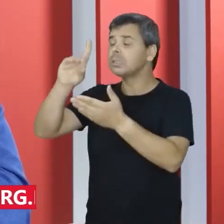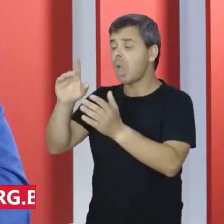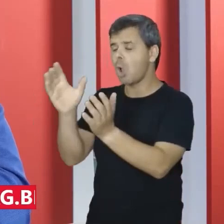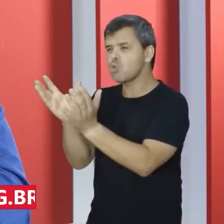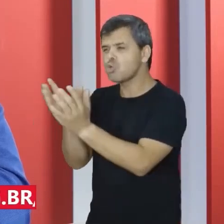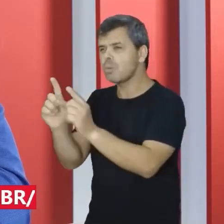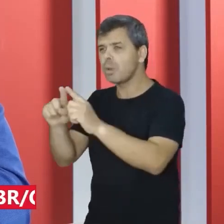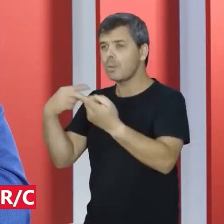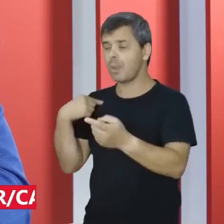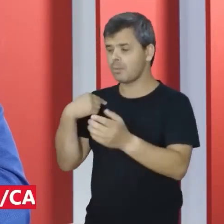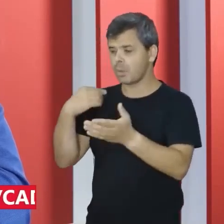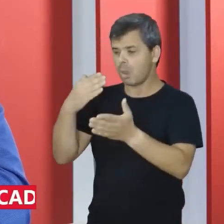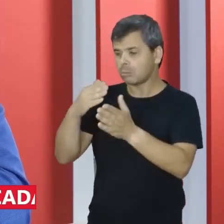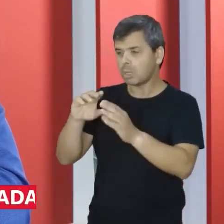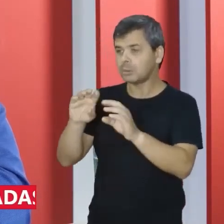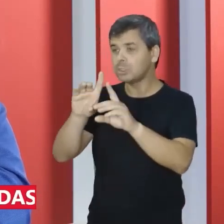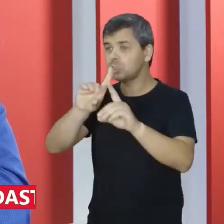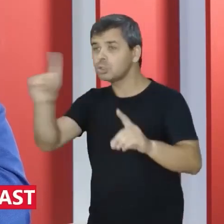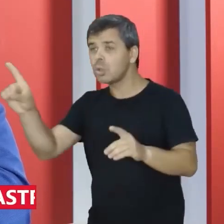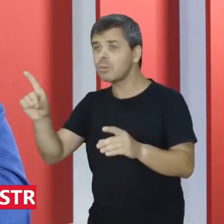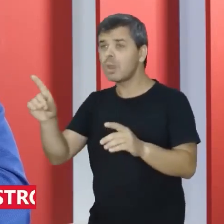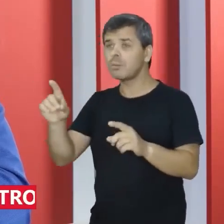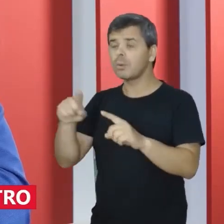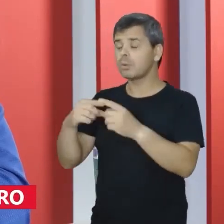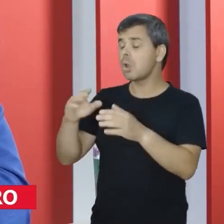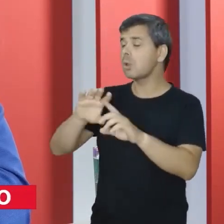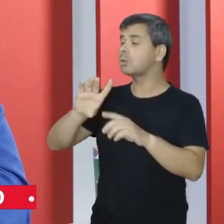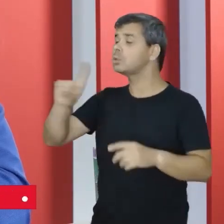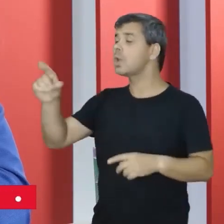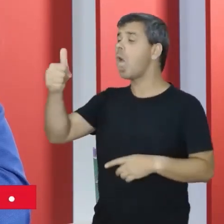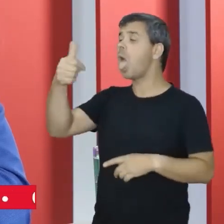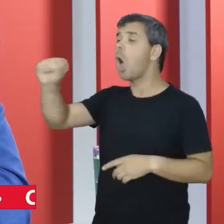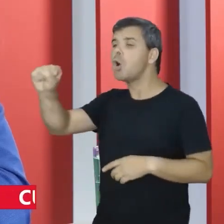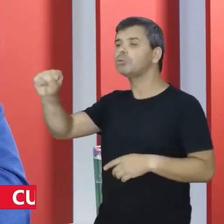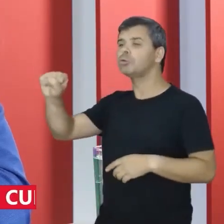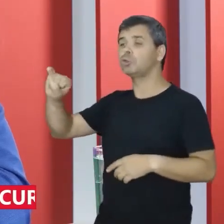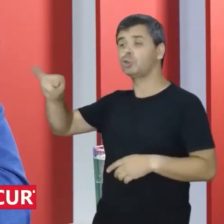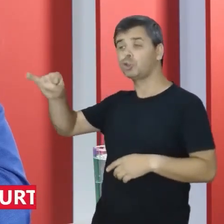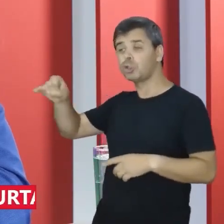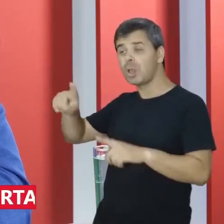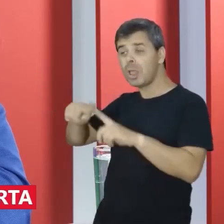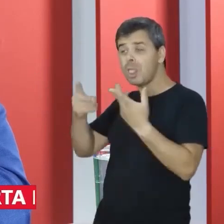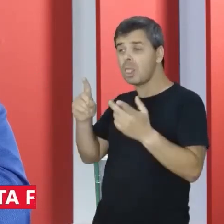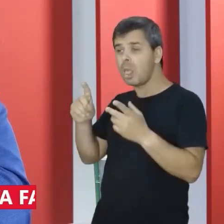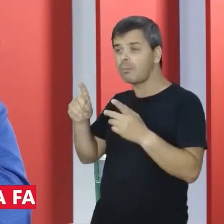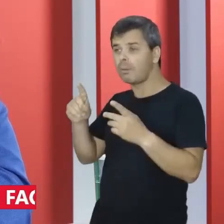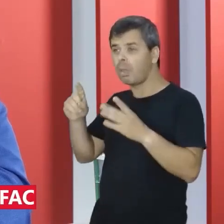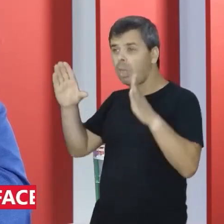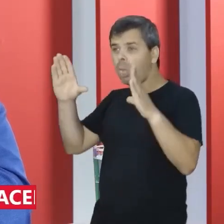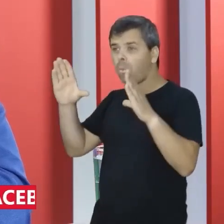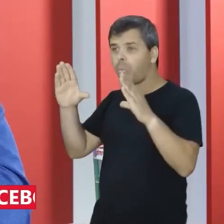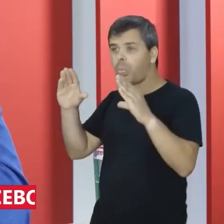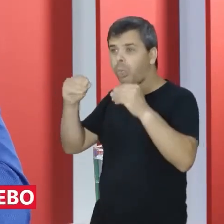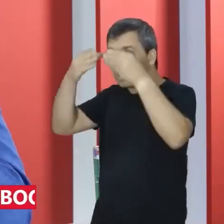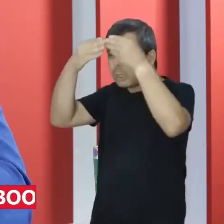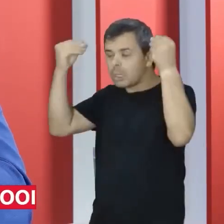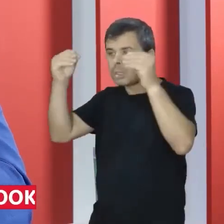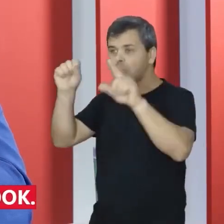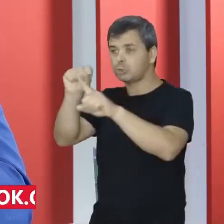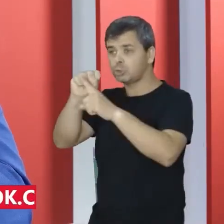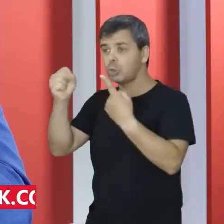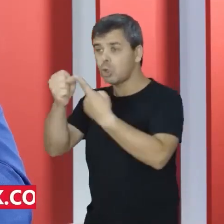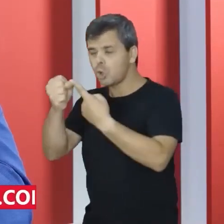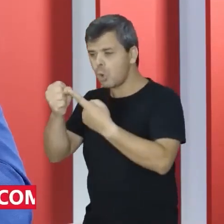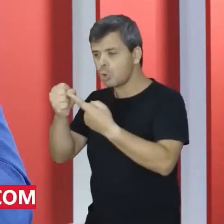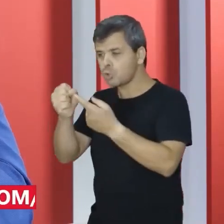CPI, nós colocamos na ordem do dia a investigação dos fatos do dia 8. Esse assunto já estava quase que morrendo na sociedade. Então, quando a